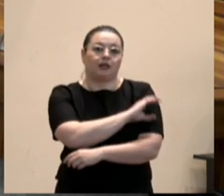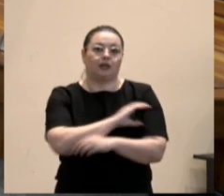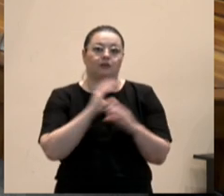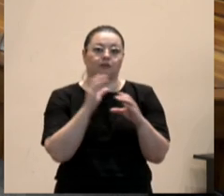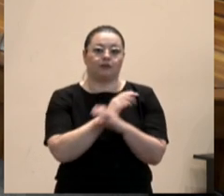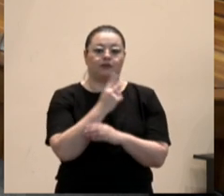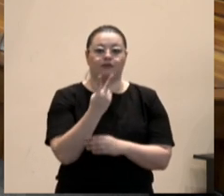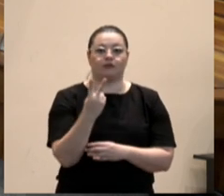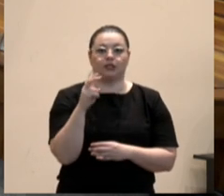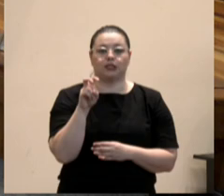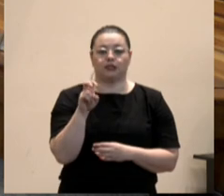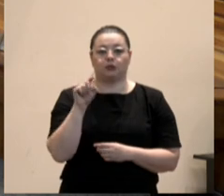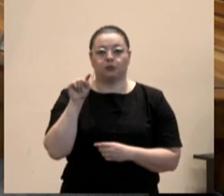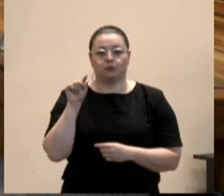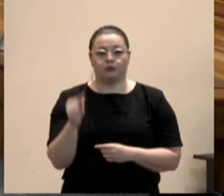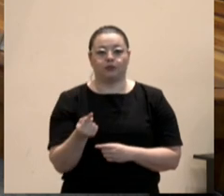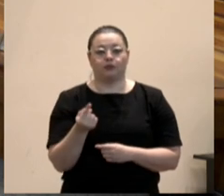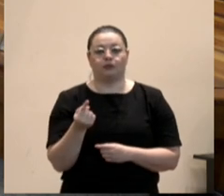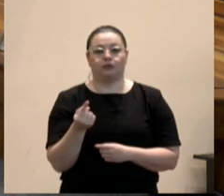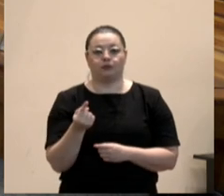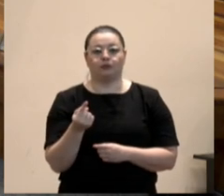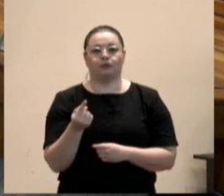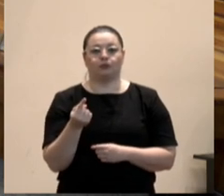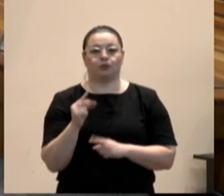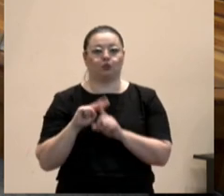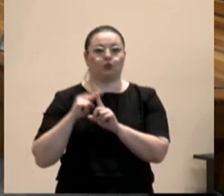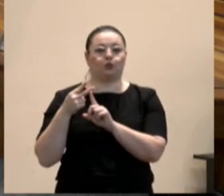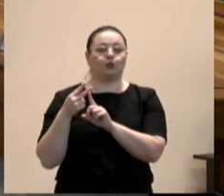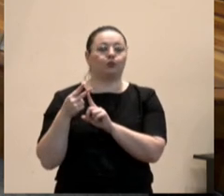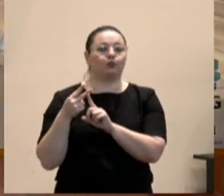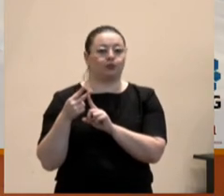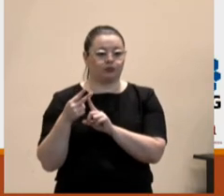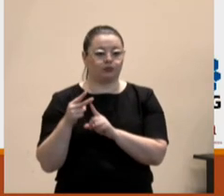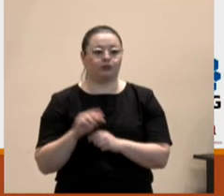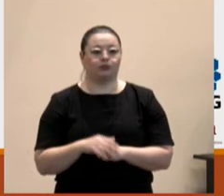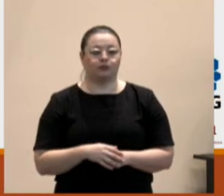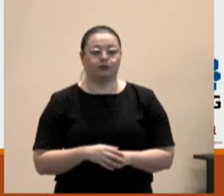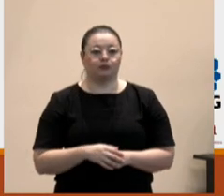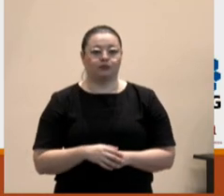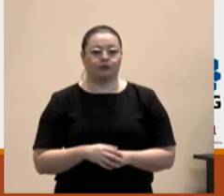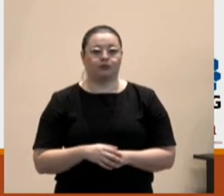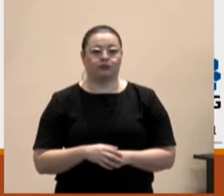25 mil. É o dobro? É isso.